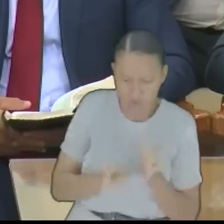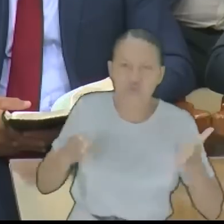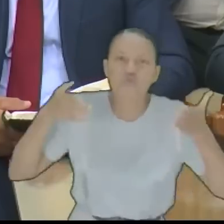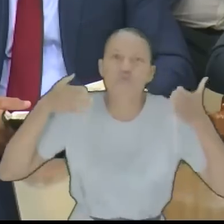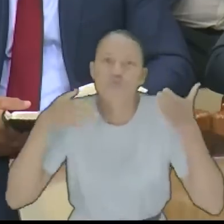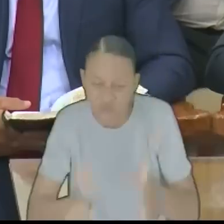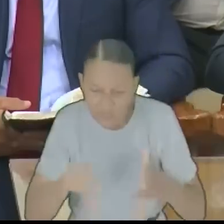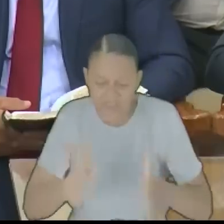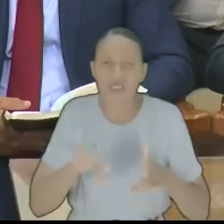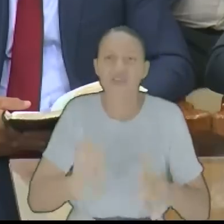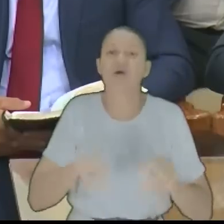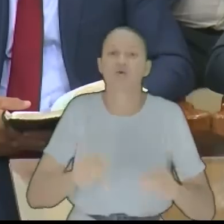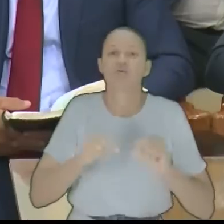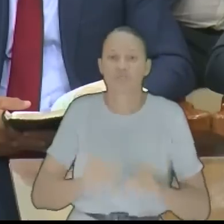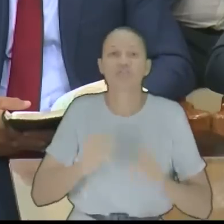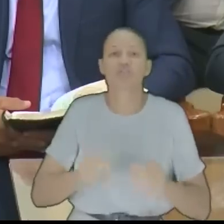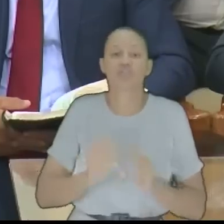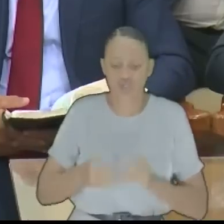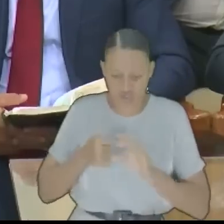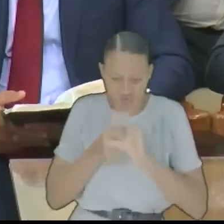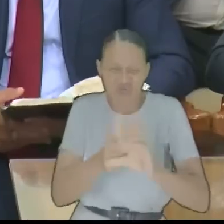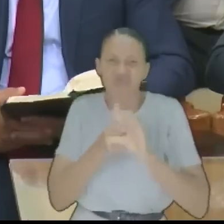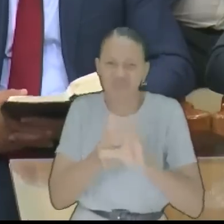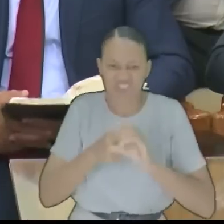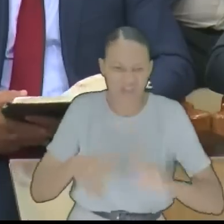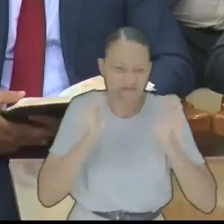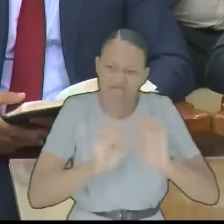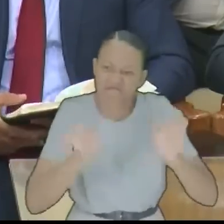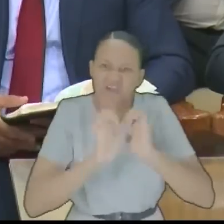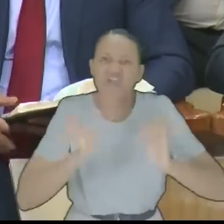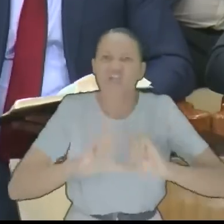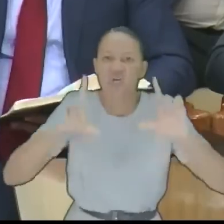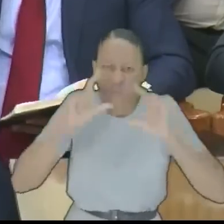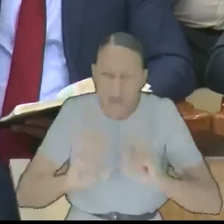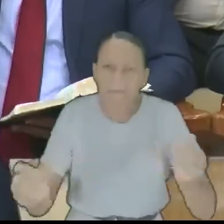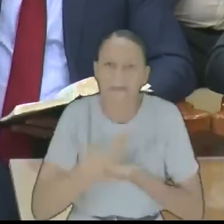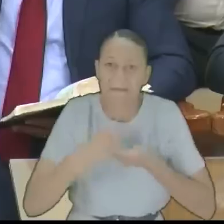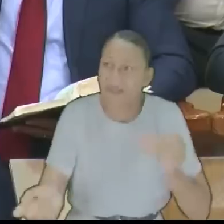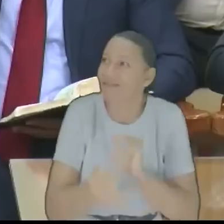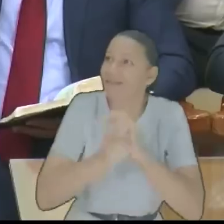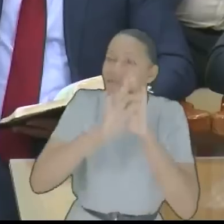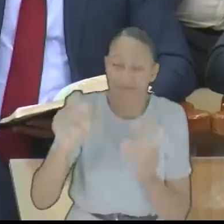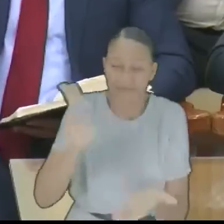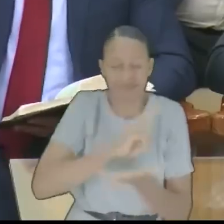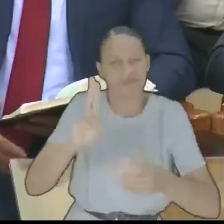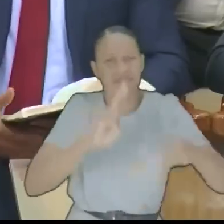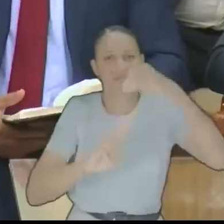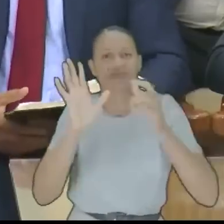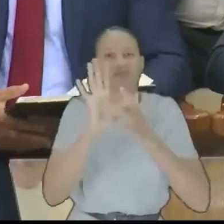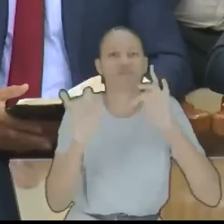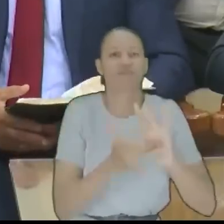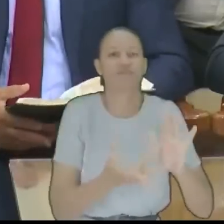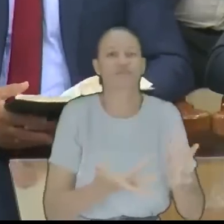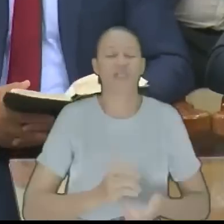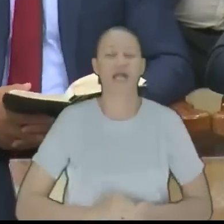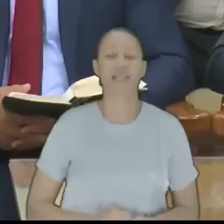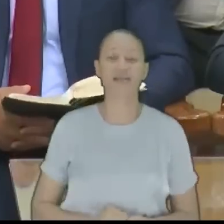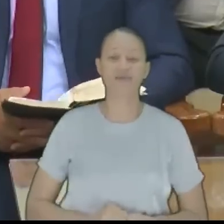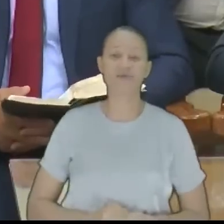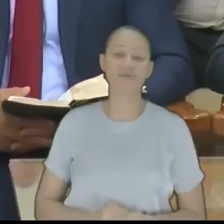a civilização cristã. Quem pode dar glória ao nome santo de Jesus?